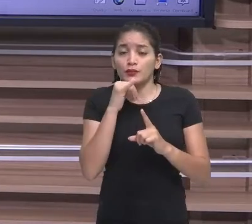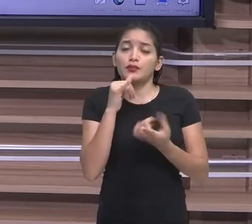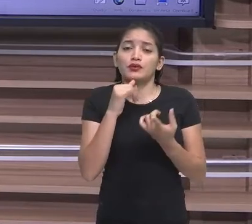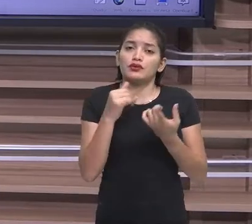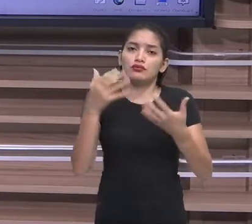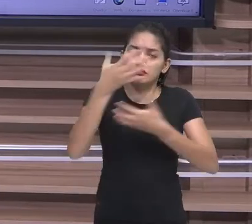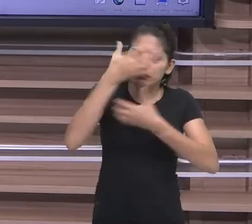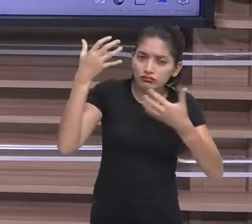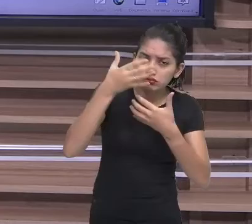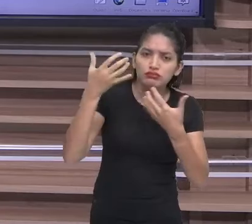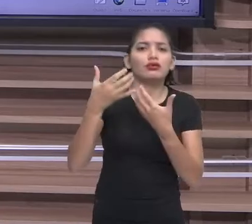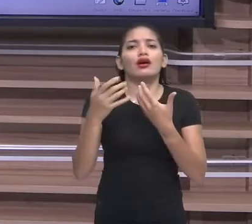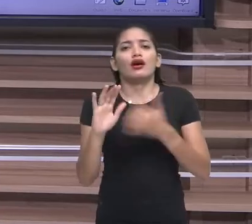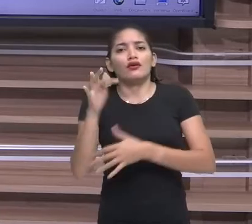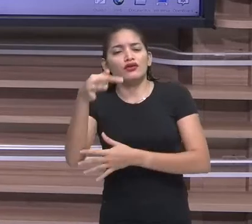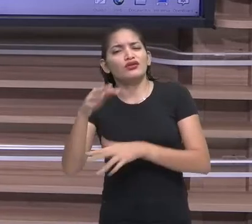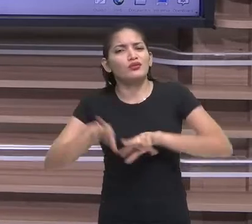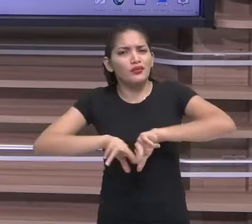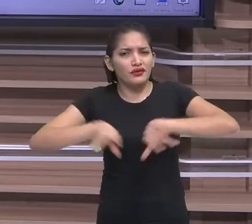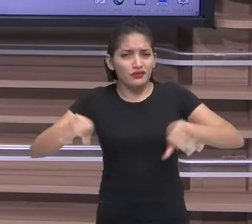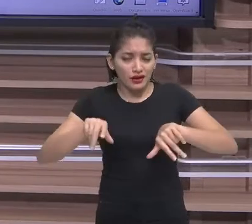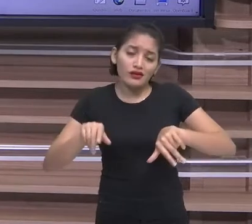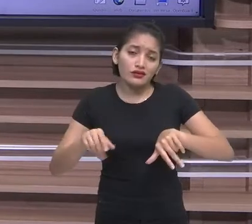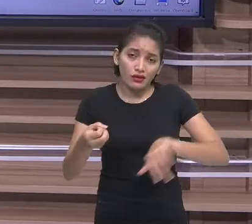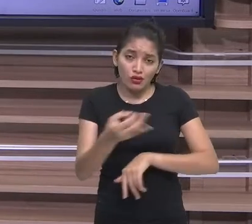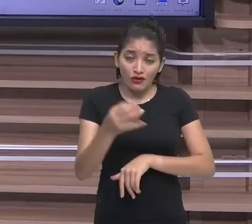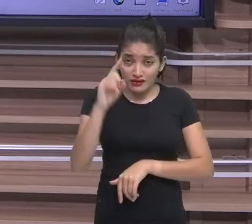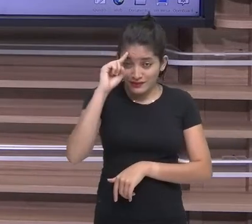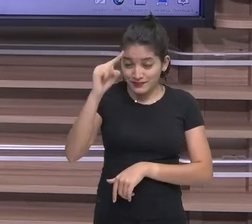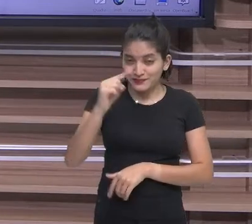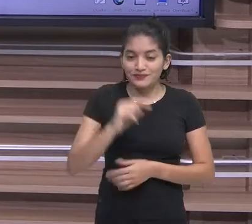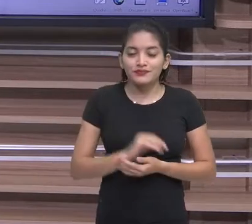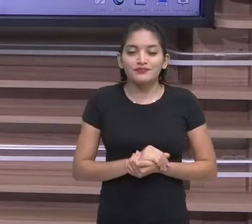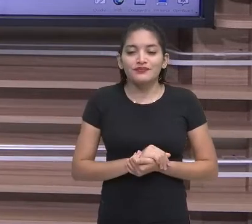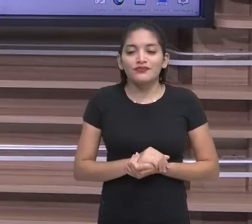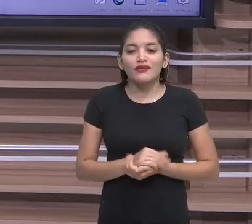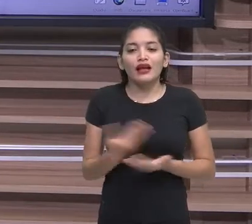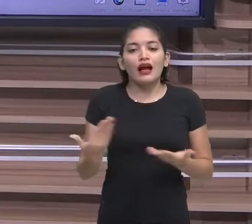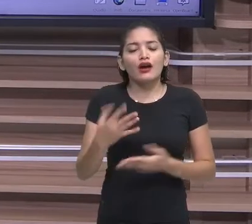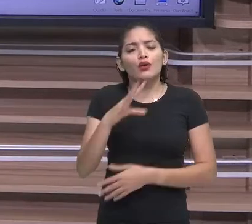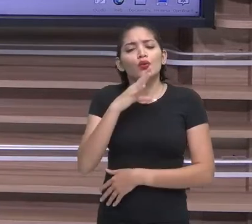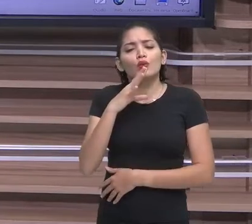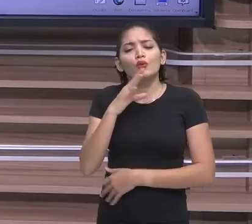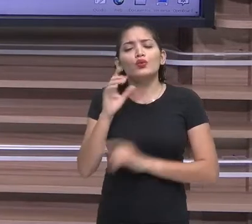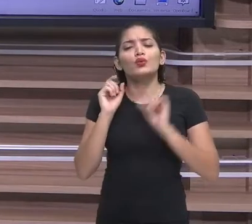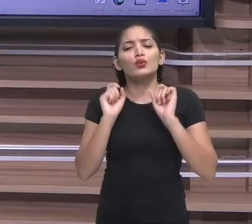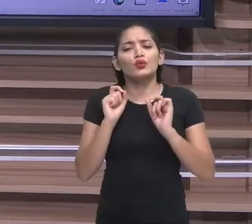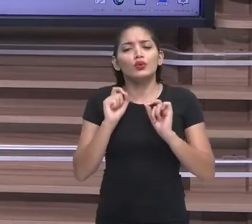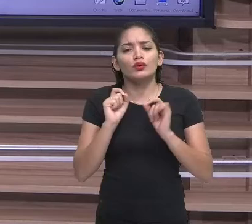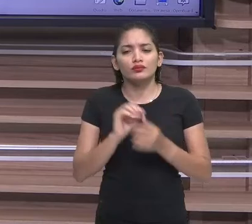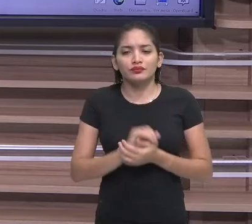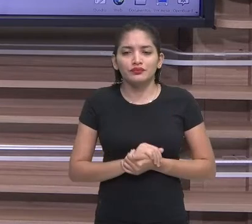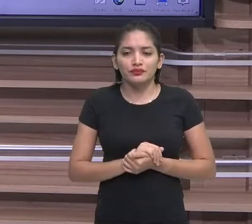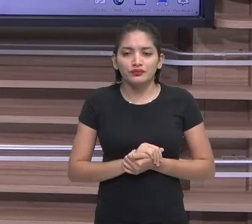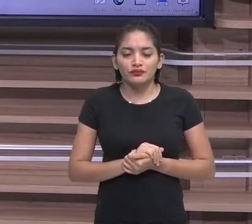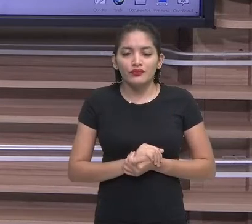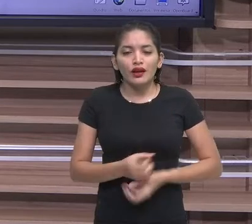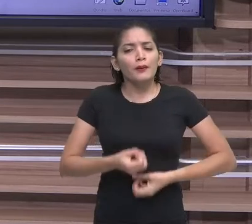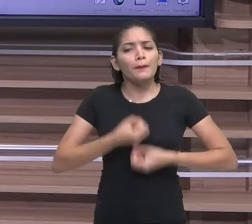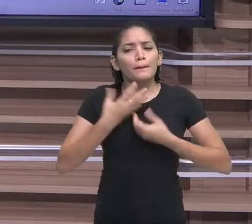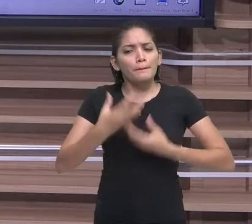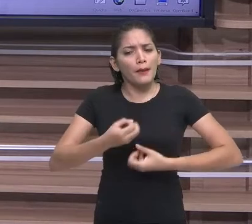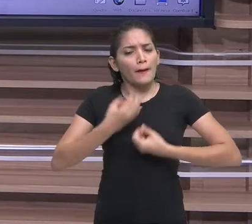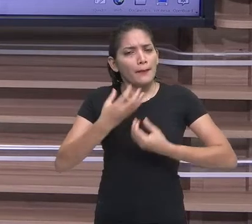cubismo, futurismo e todas essas novas ideias. Muito bem, vamos conhecer um pouquinho desta